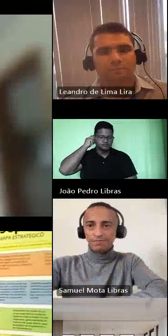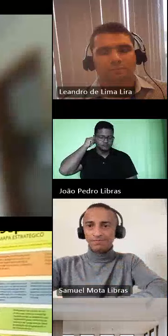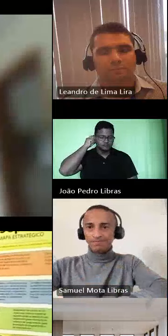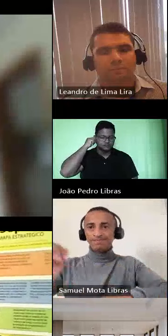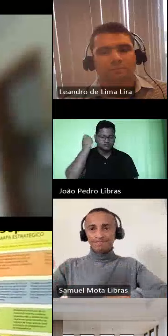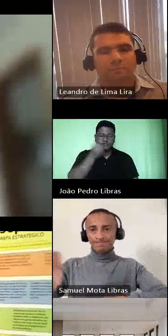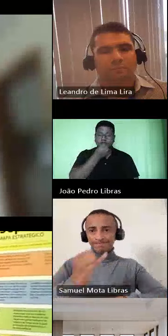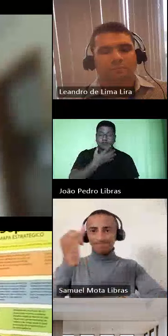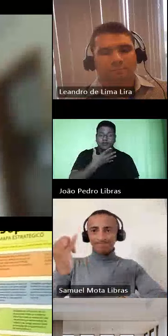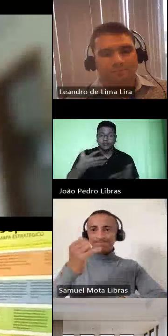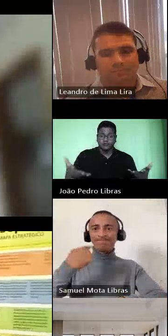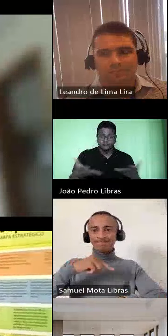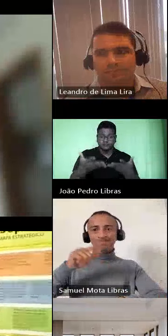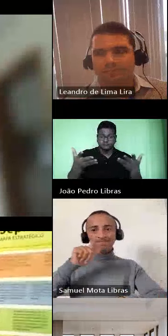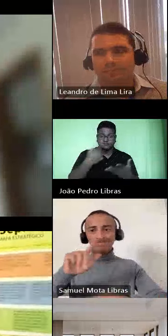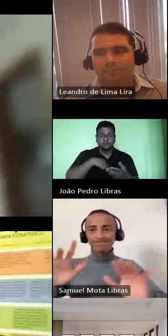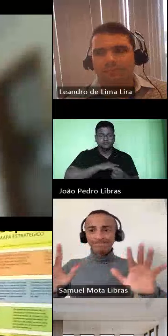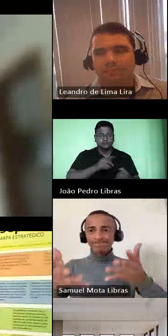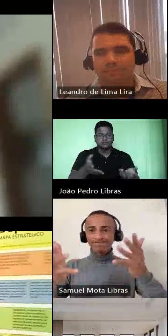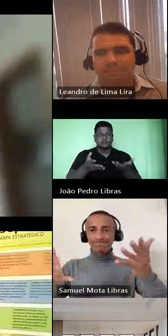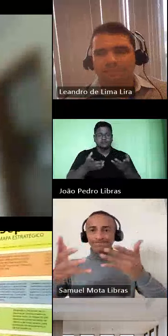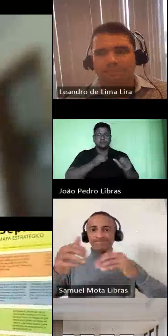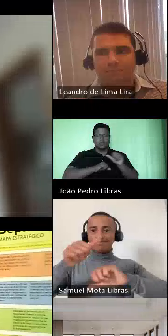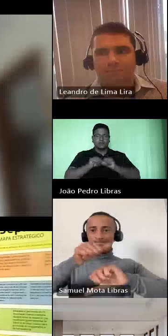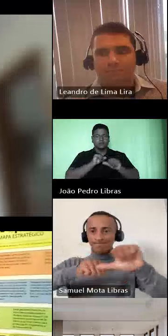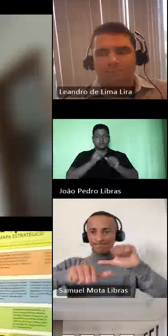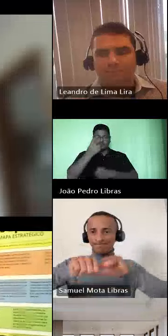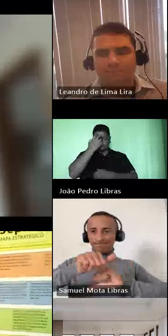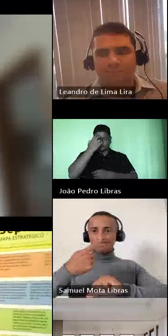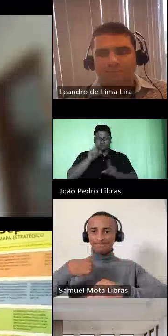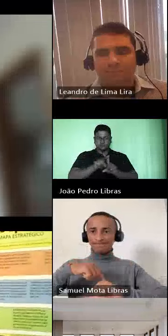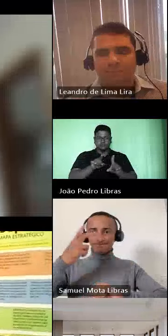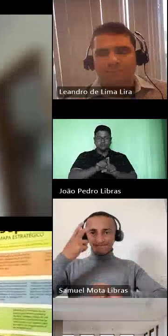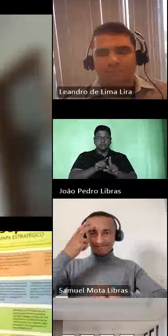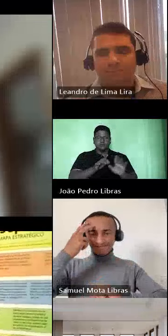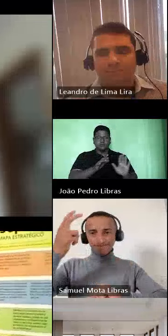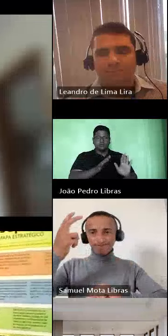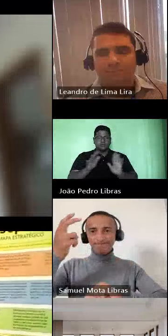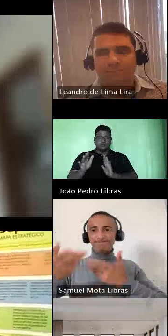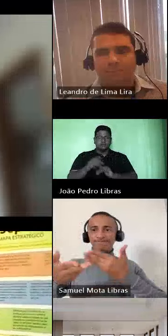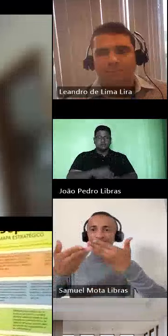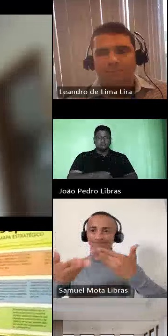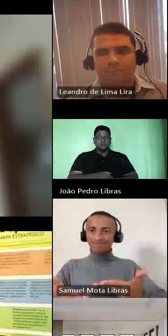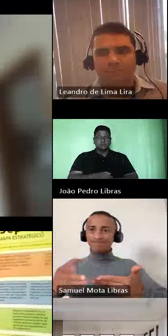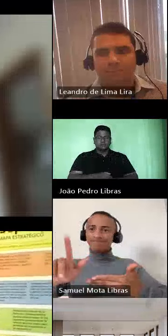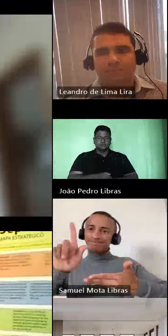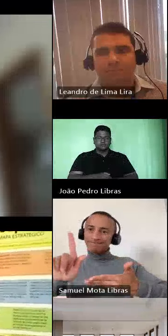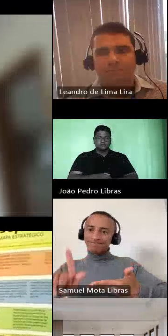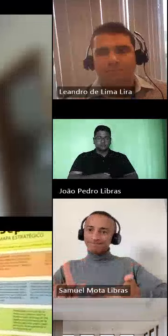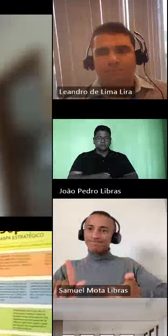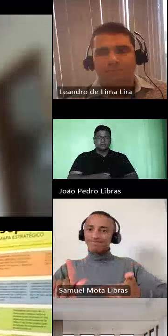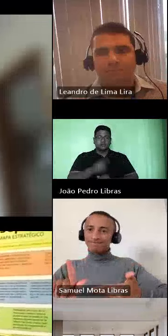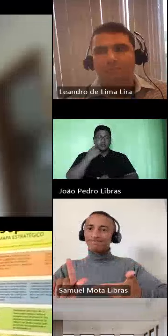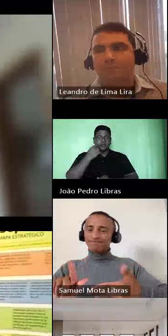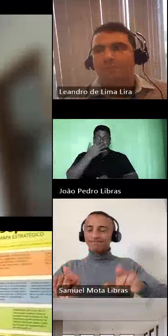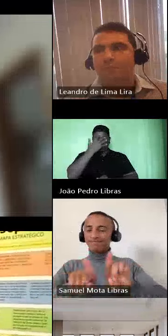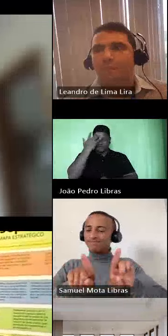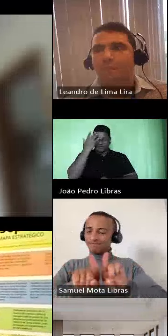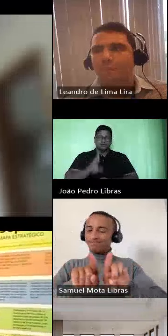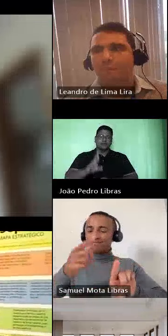gente busca né que é mudar mudar a nossa Cultura a nossa cultura enquanto gestores públicos enquanto dirigentes né